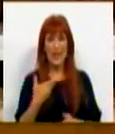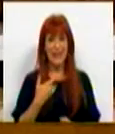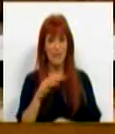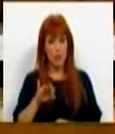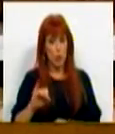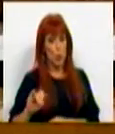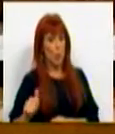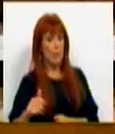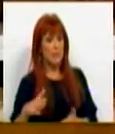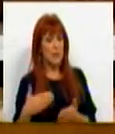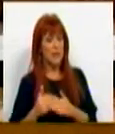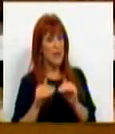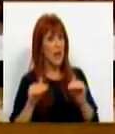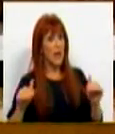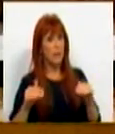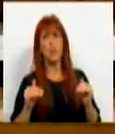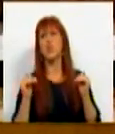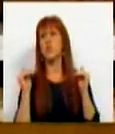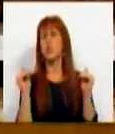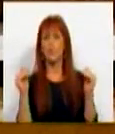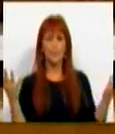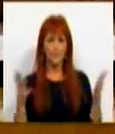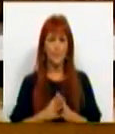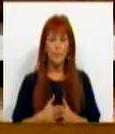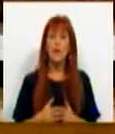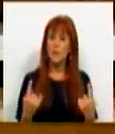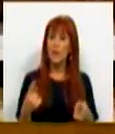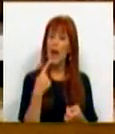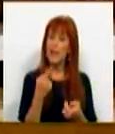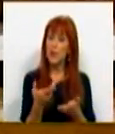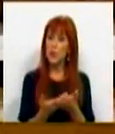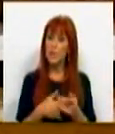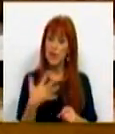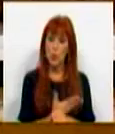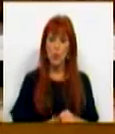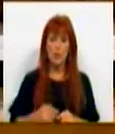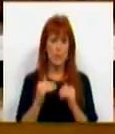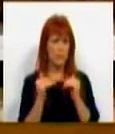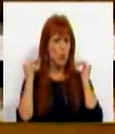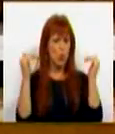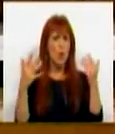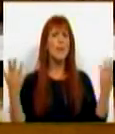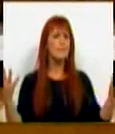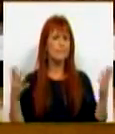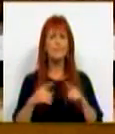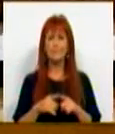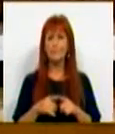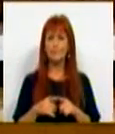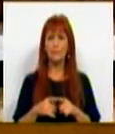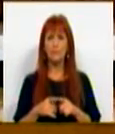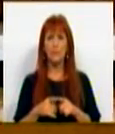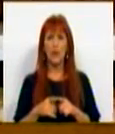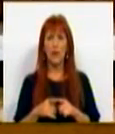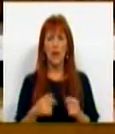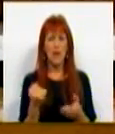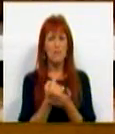PIB atingiu níveis elevadíssimos. Está lá dito que o desemprego é elevado e que o